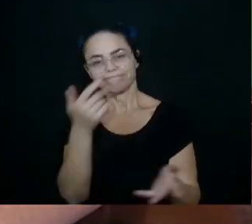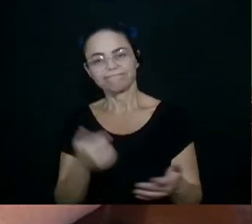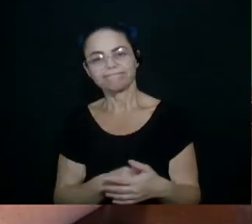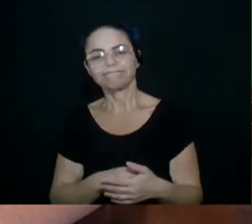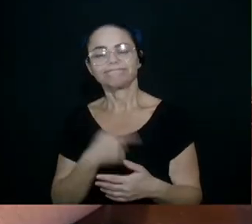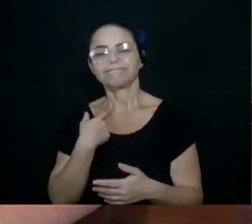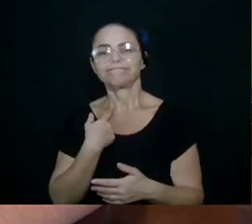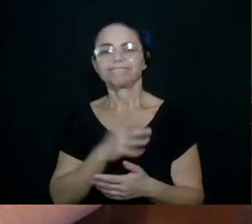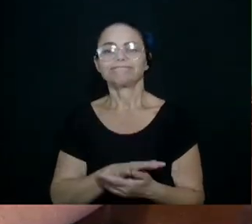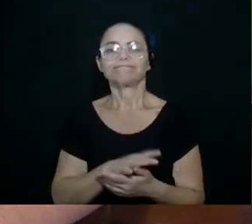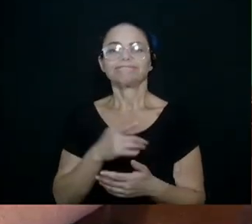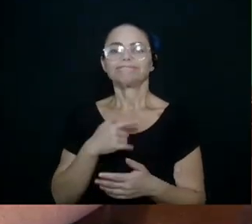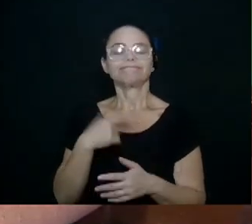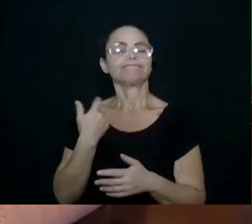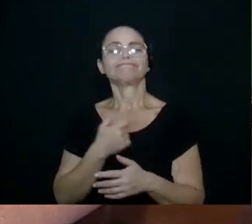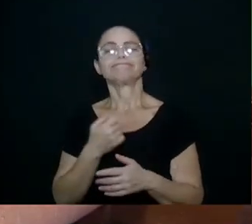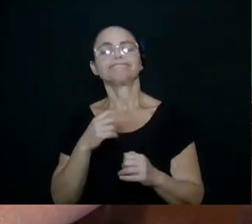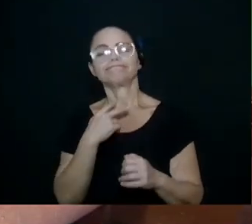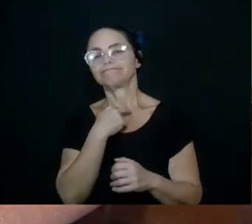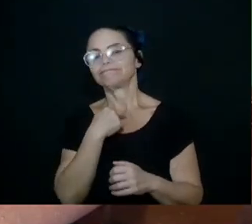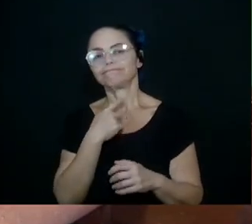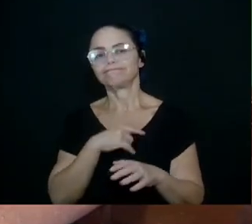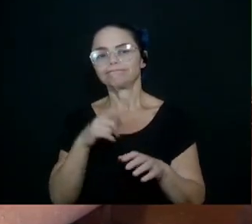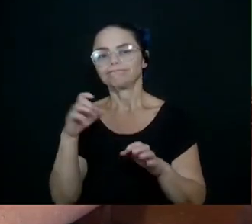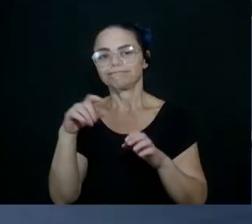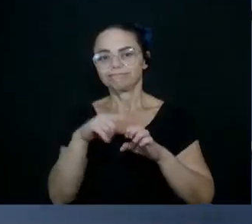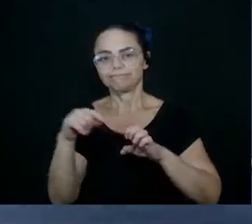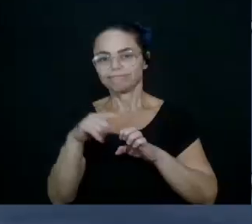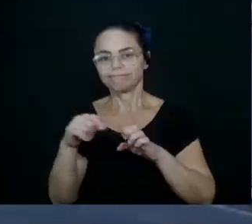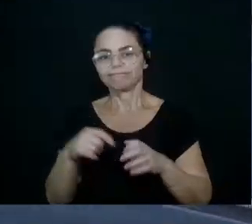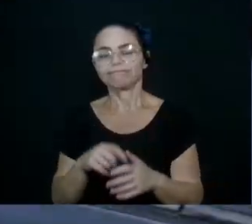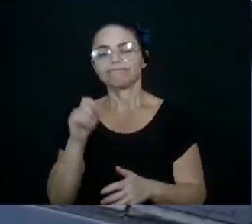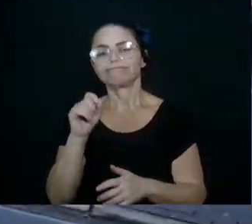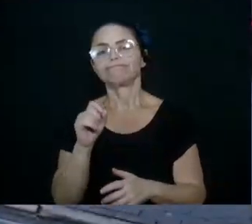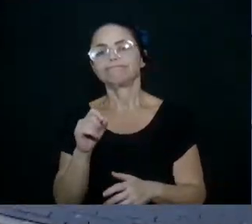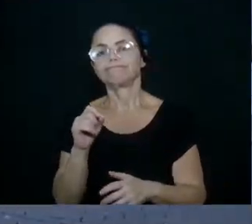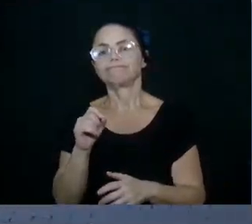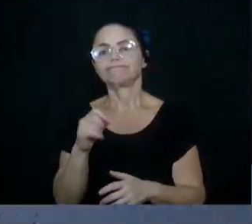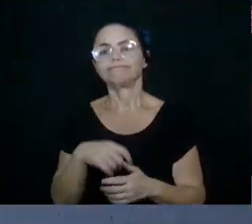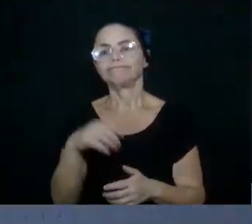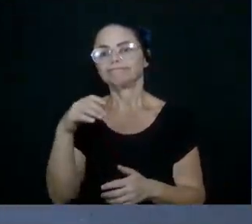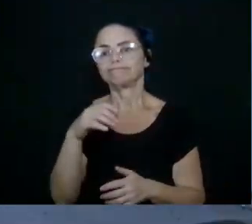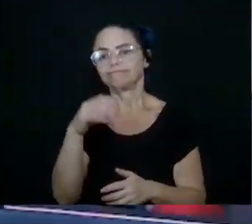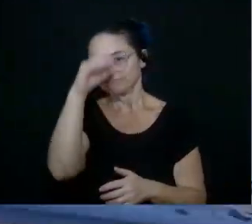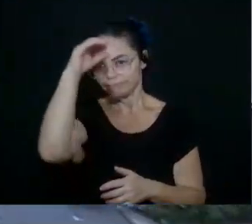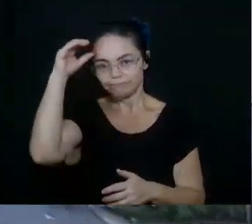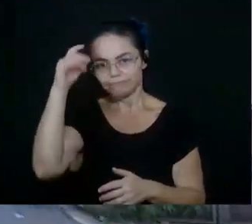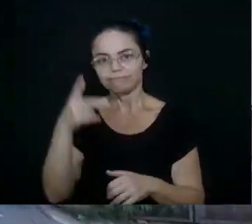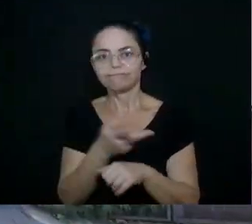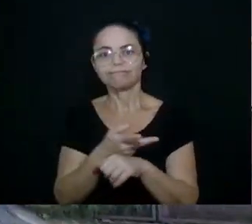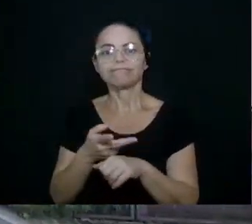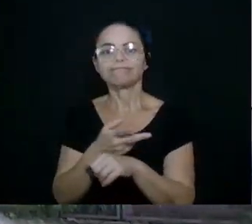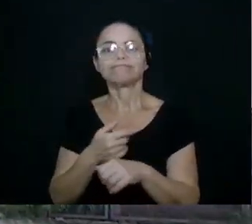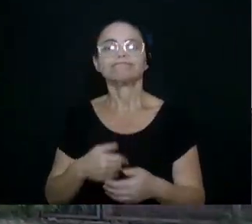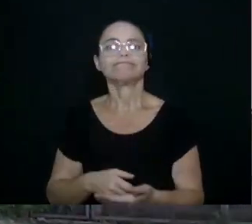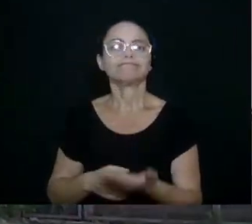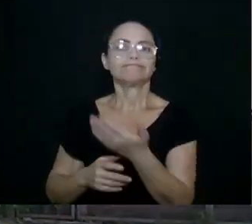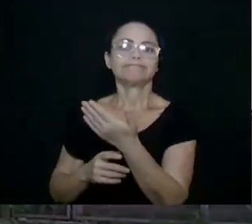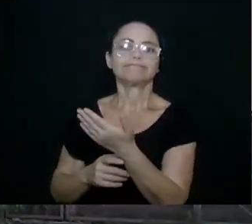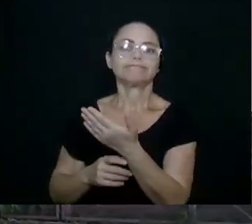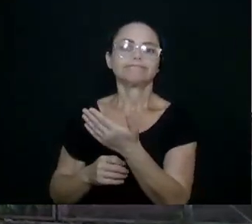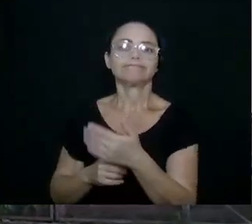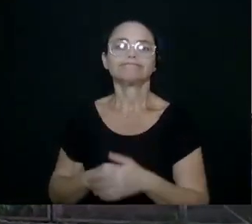empreendedor. Basicamente isso. E quem foi o cliente? Onde vocês foram buscar esse cliente? Nós estamos aqui na